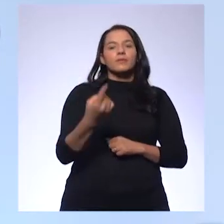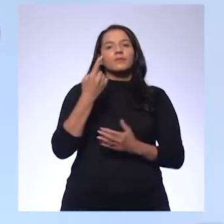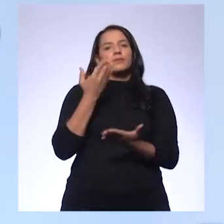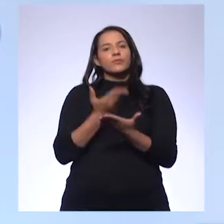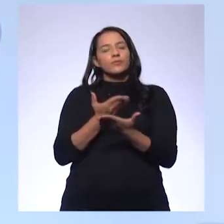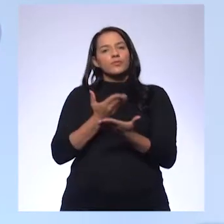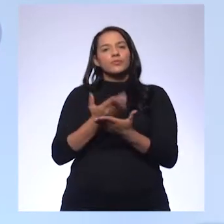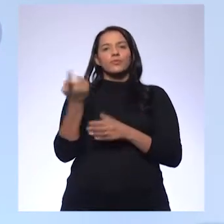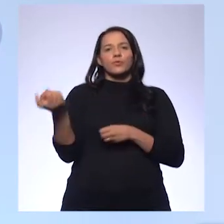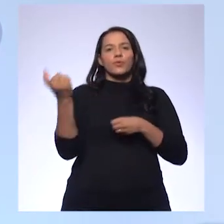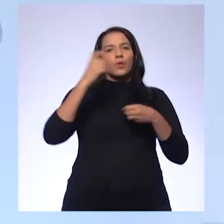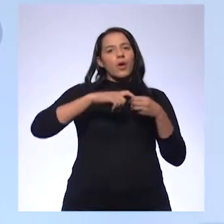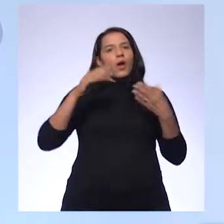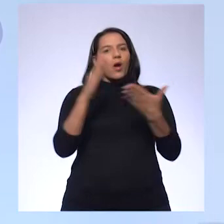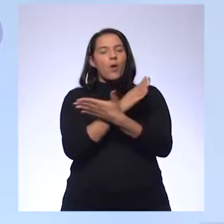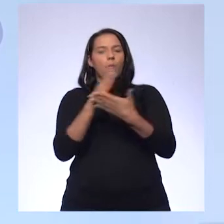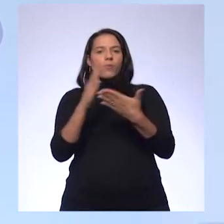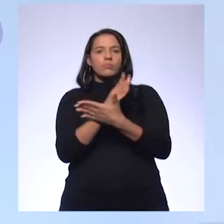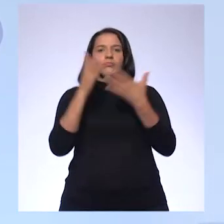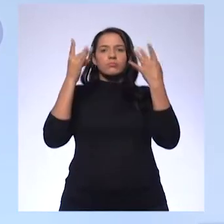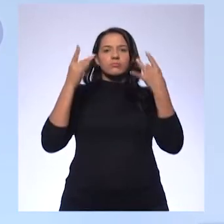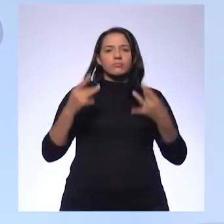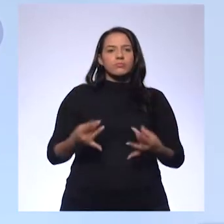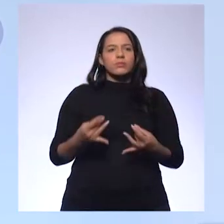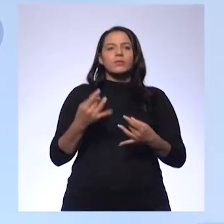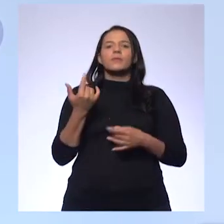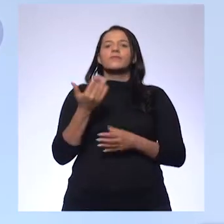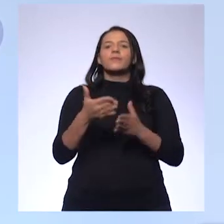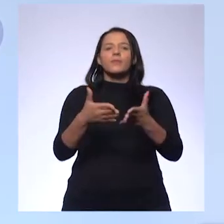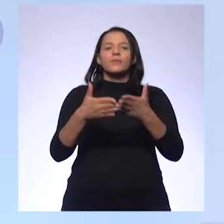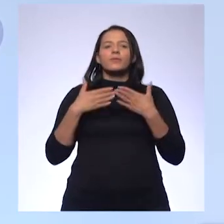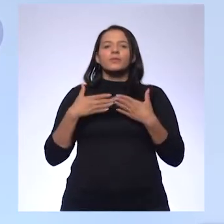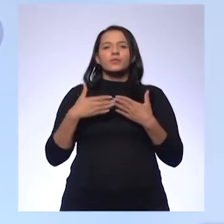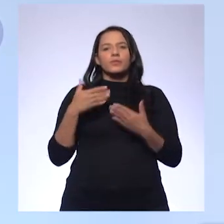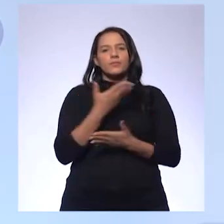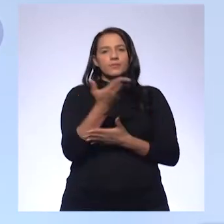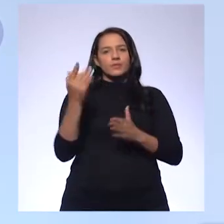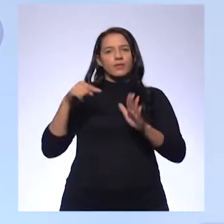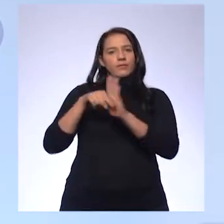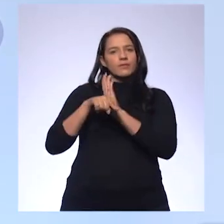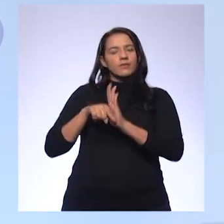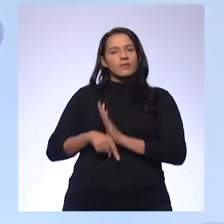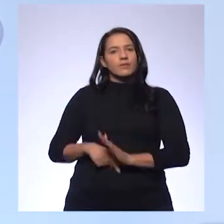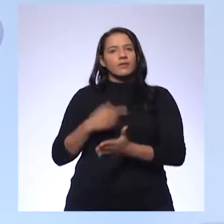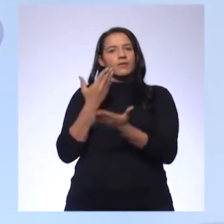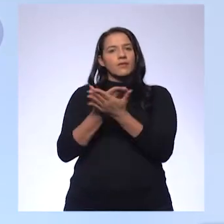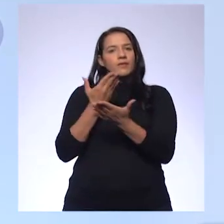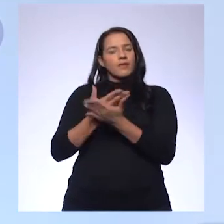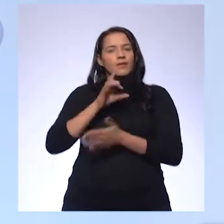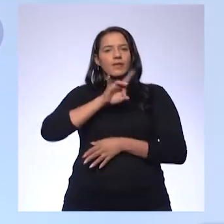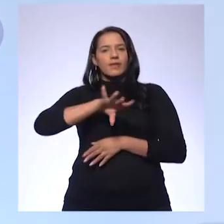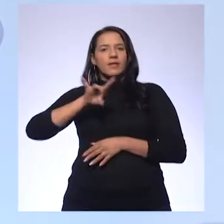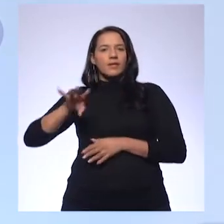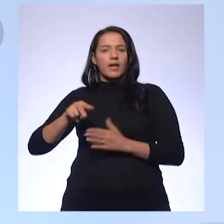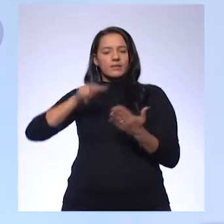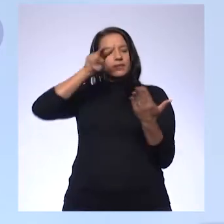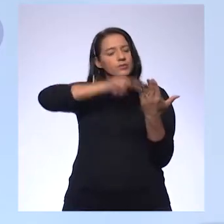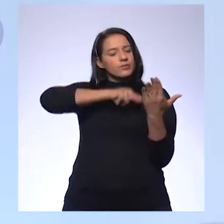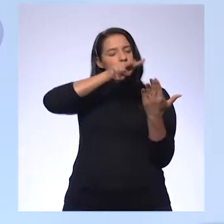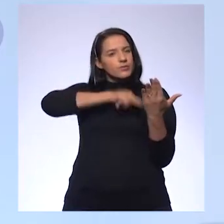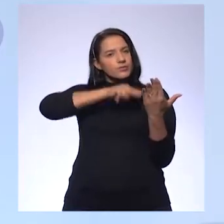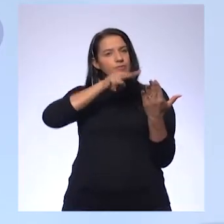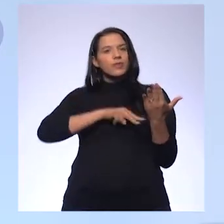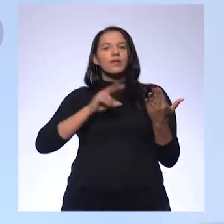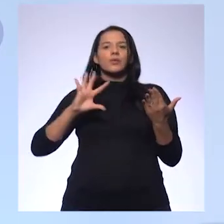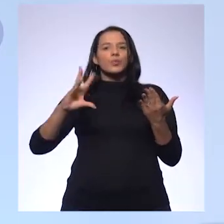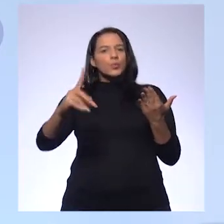gente retoma alguns pontos. Vou pedir para vocês nos avaliarem, já que cada avaliação a gente lê os